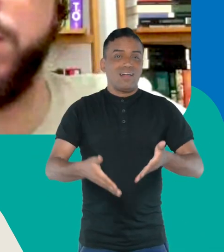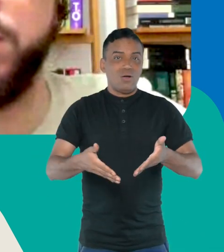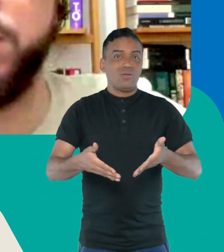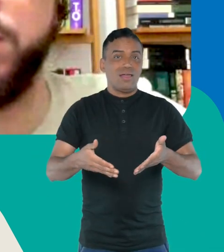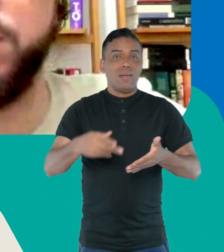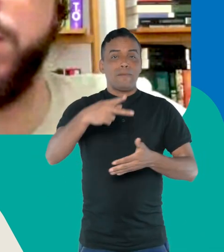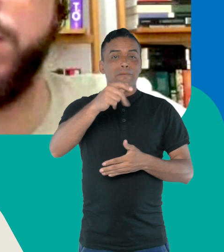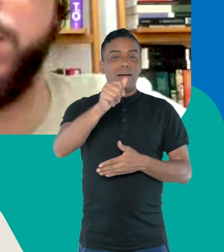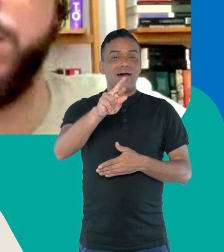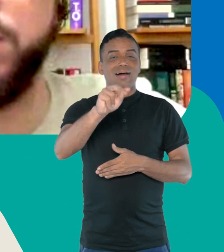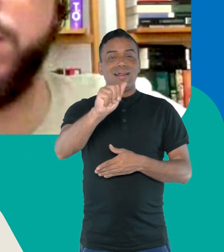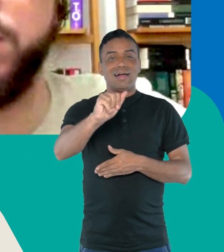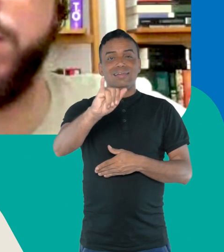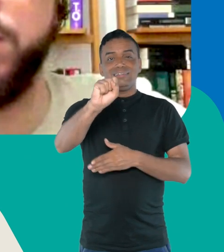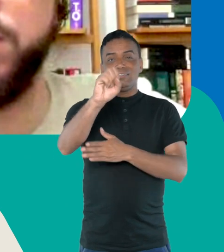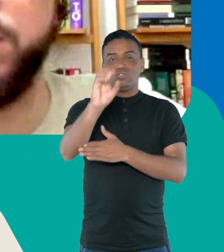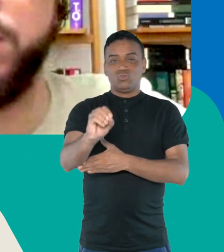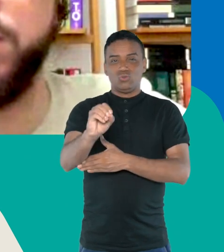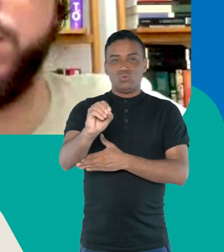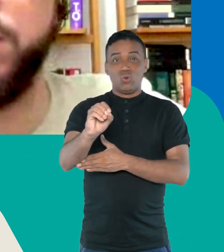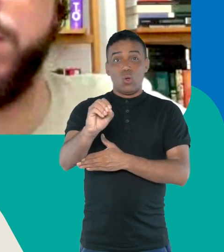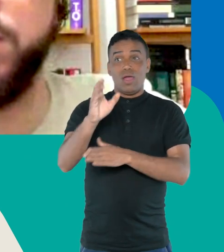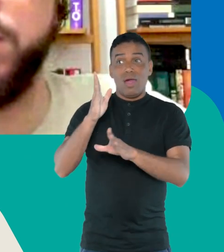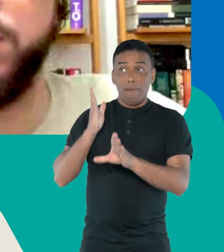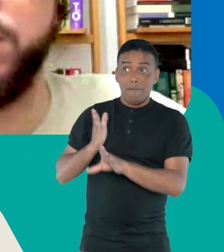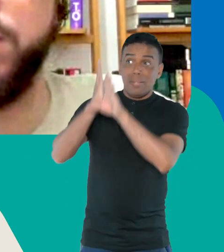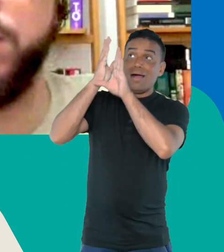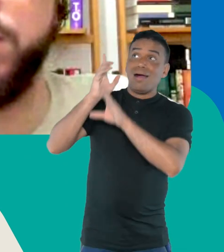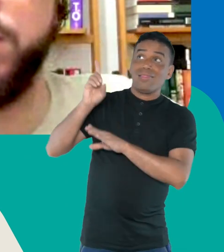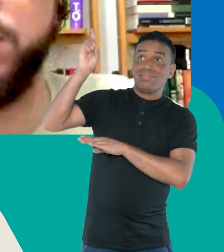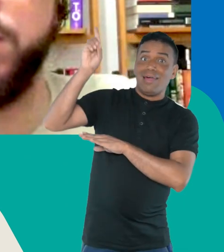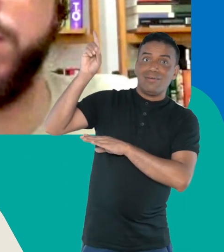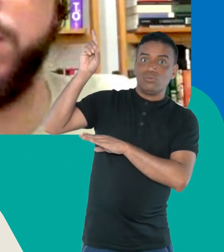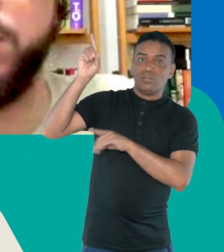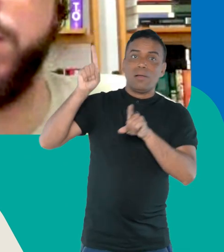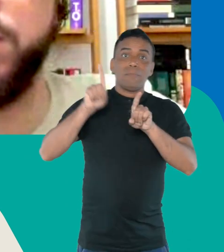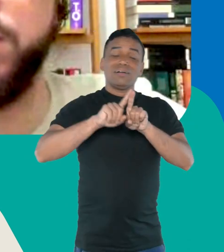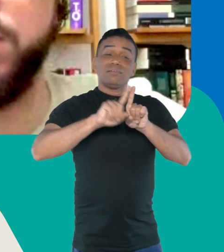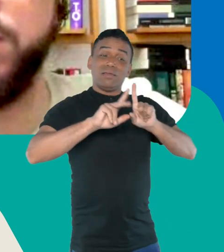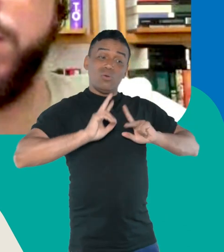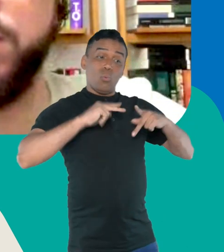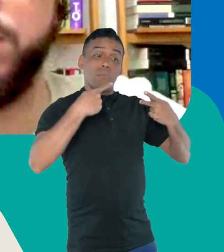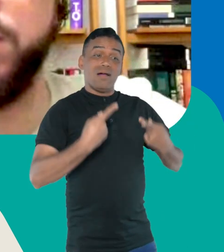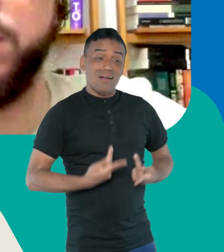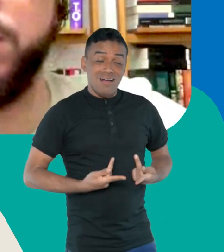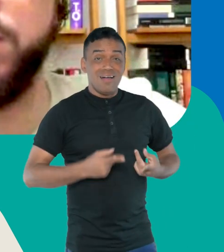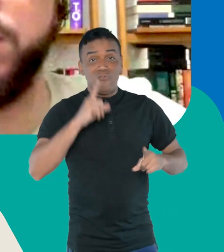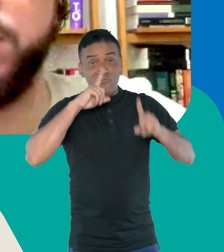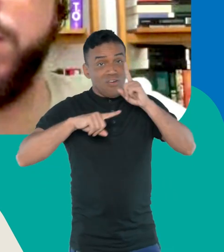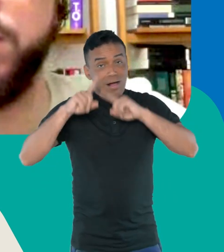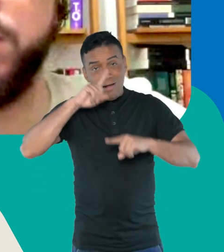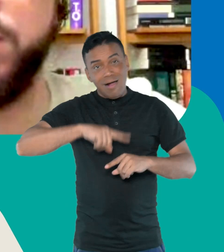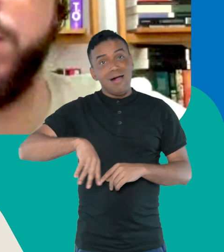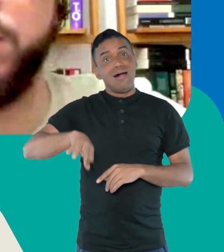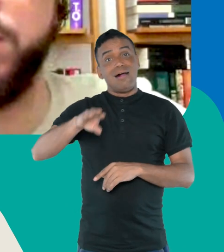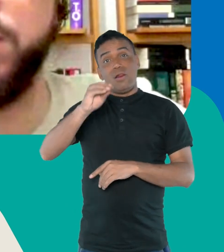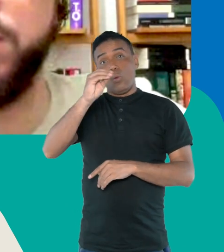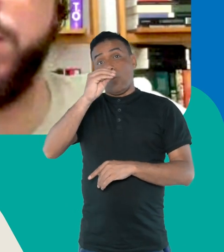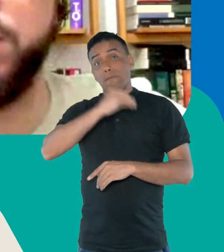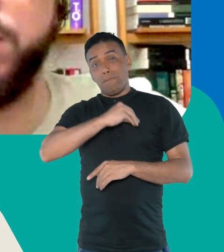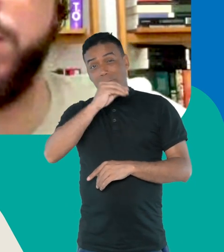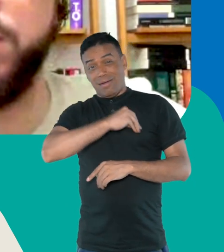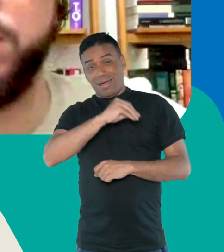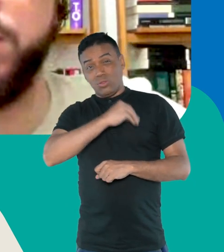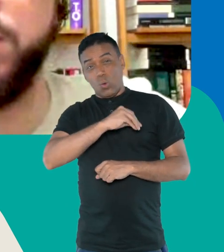mas também esse homem ele é terrivelmente humano, ele é falho, ele é pecador. Então nessa